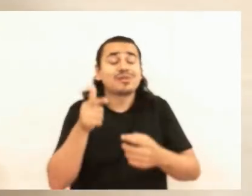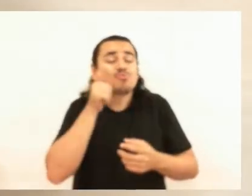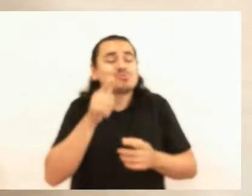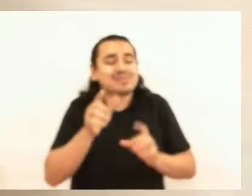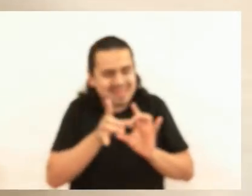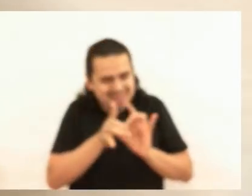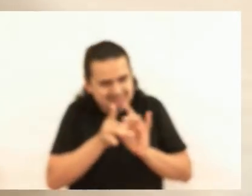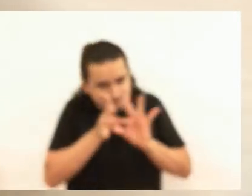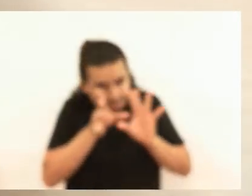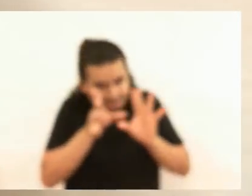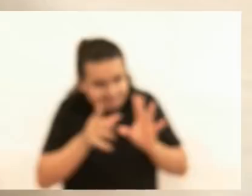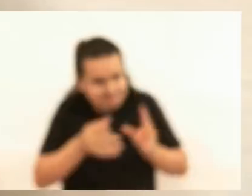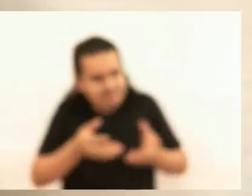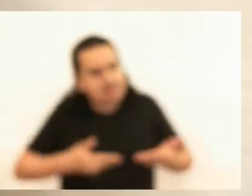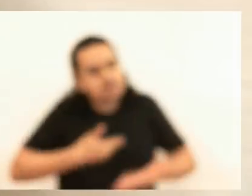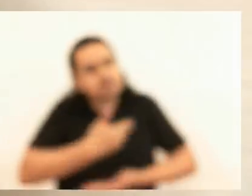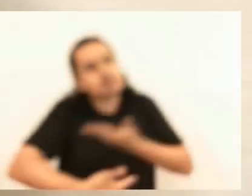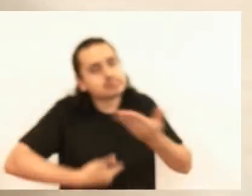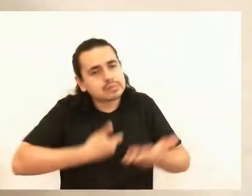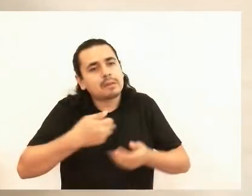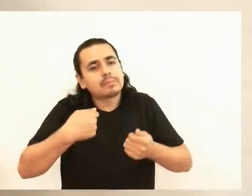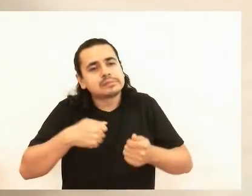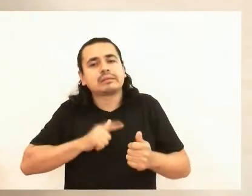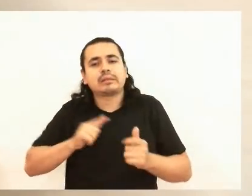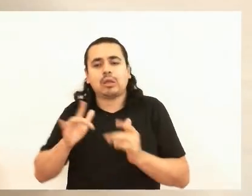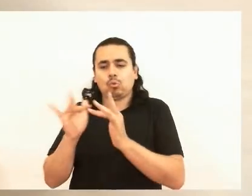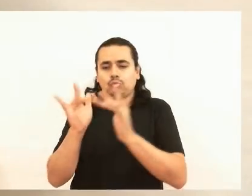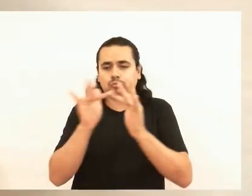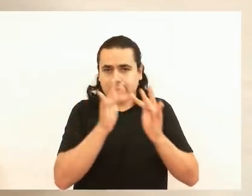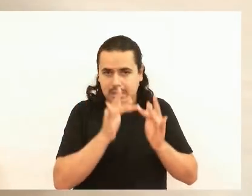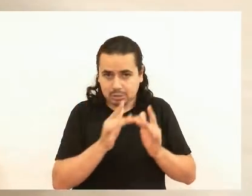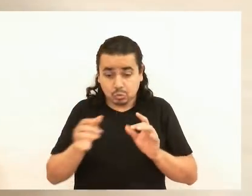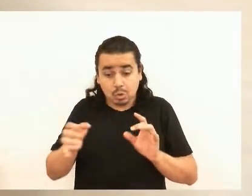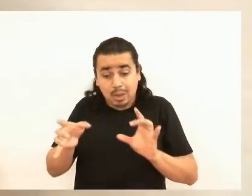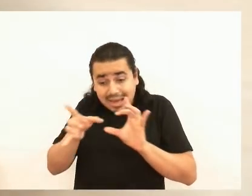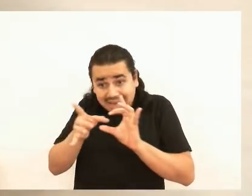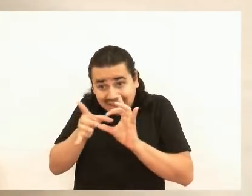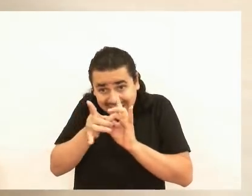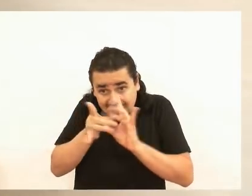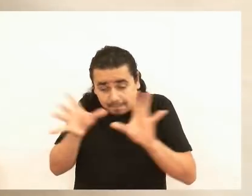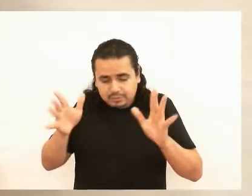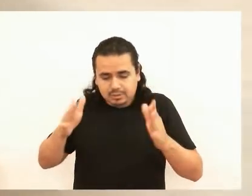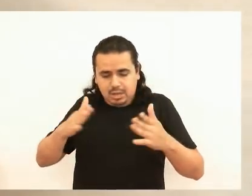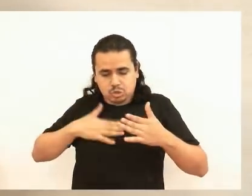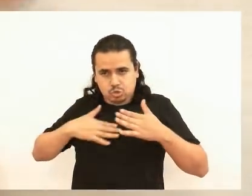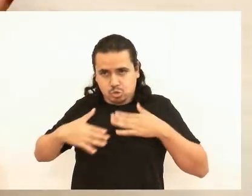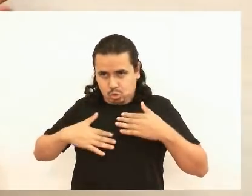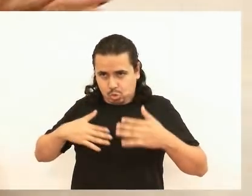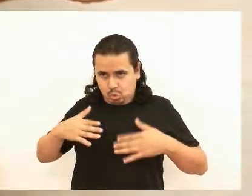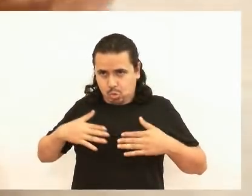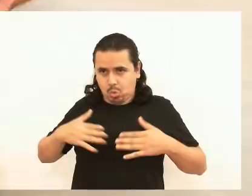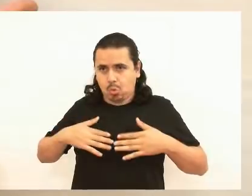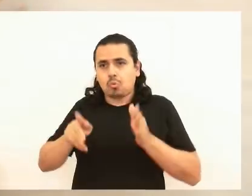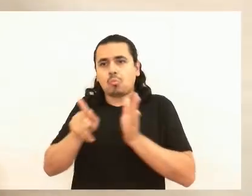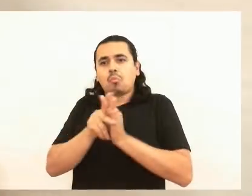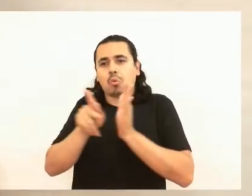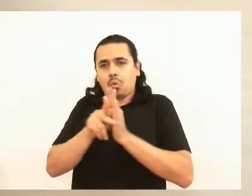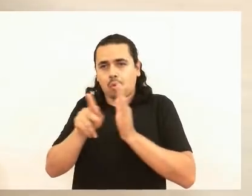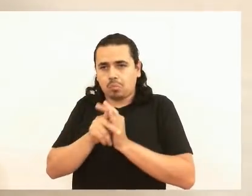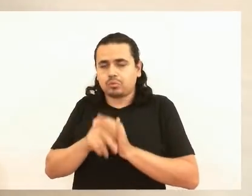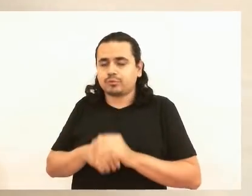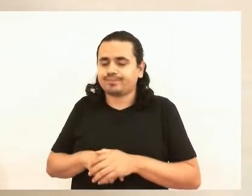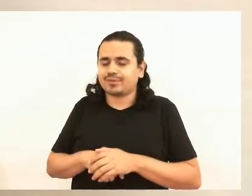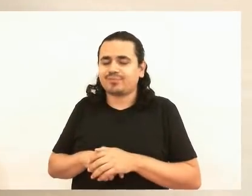você tem que está em contato com a sua própria liberdade eu acredito nisso né então como crie nessa pergunta